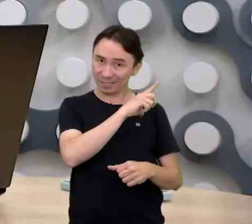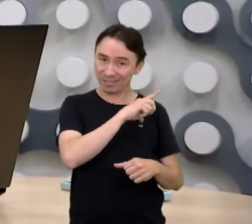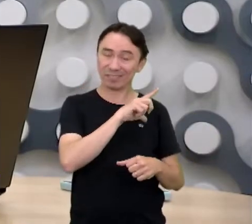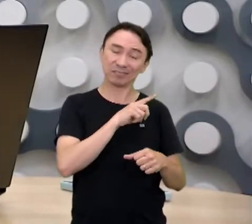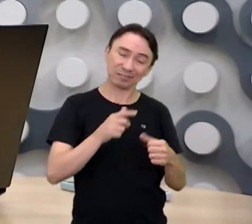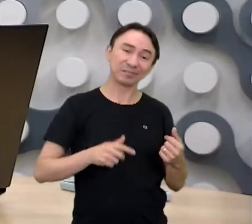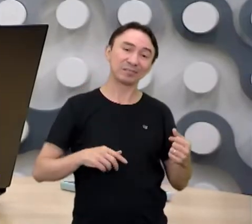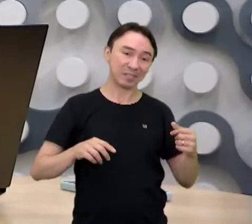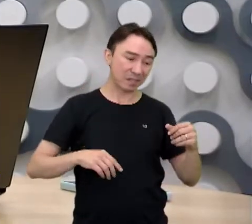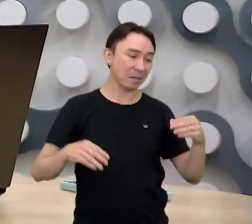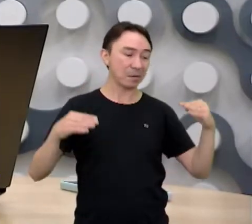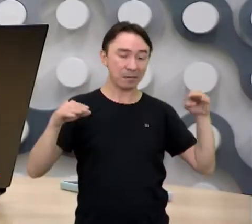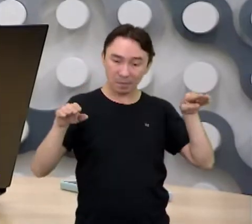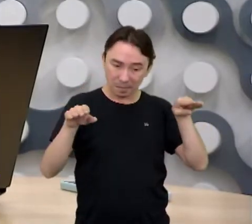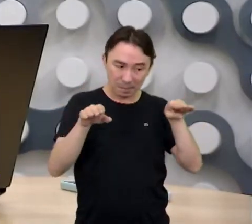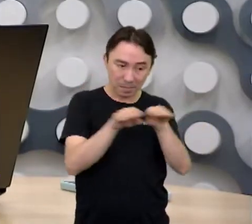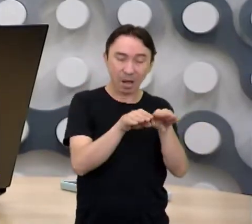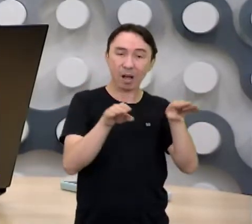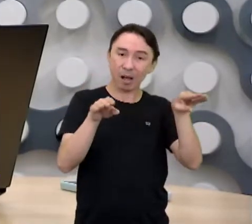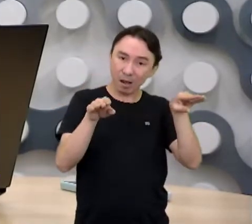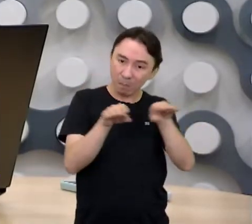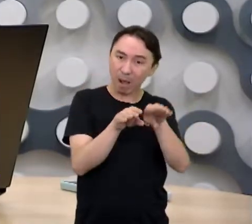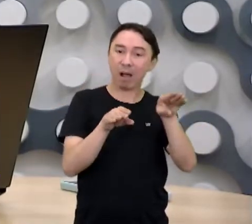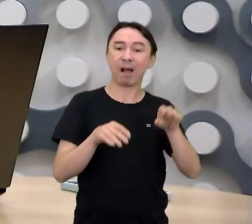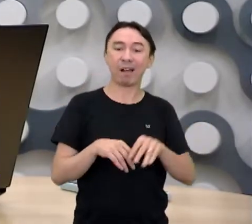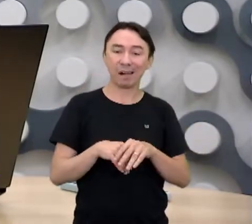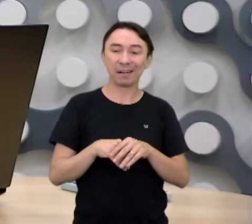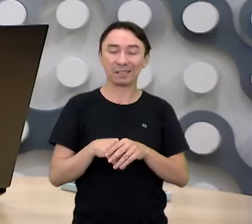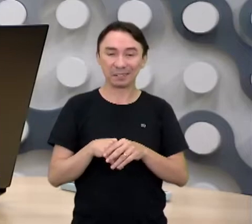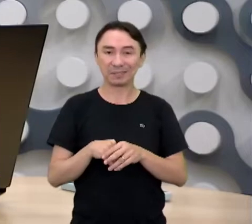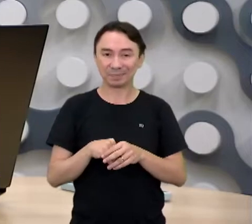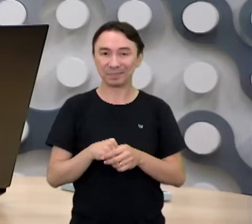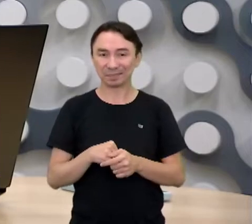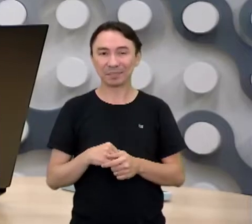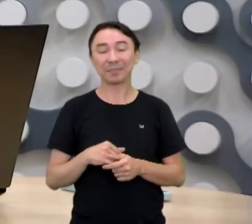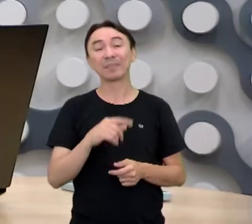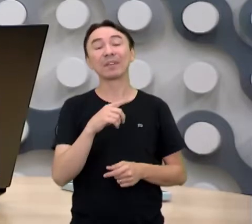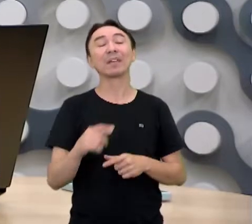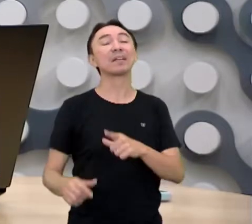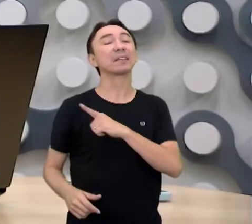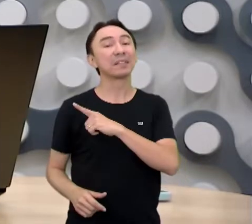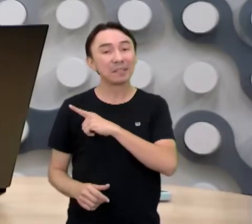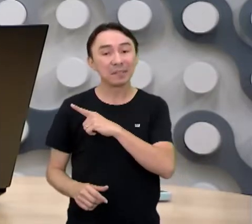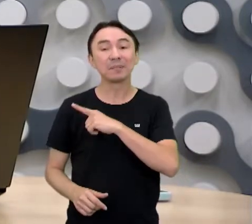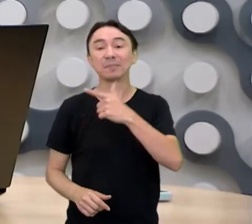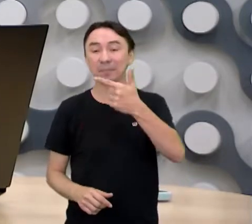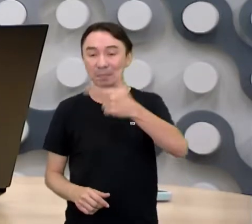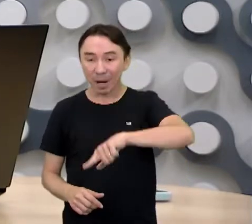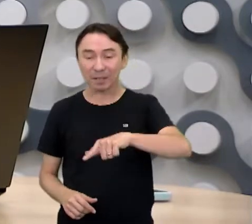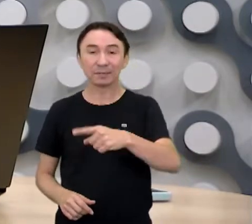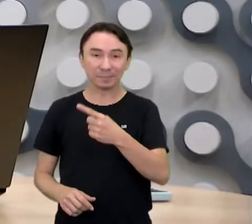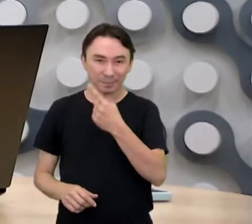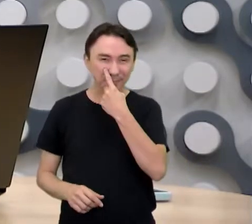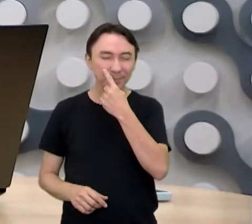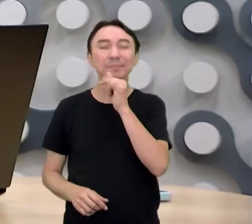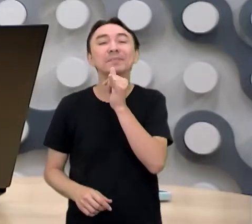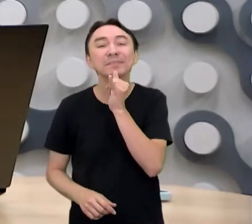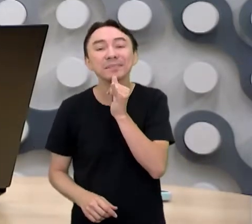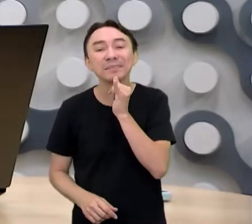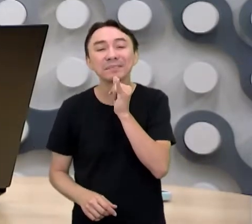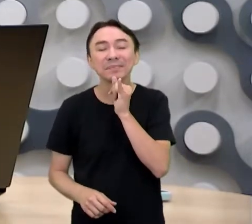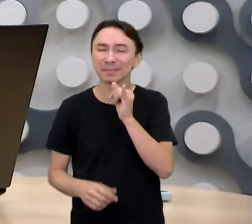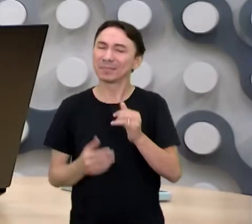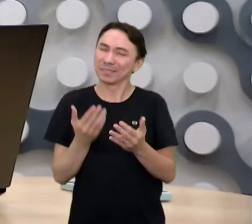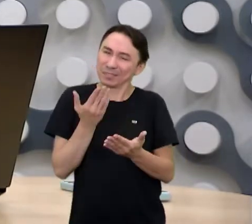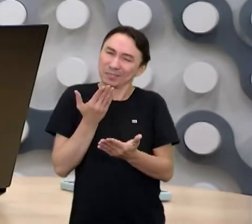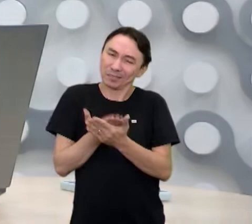do Sul, né? E falando em Cordilheira dos Andes, eu trouxe até um exemplo aí para vocês, né? Como vocês já viram aí no